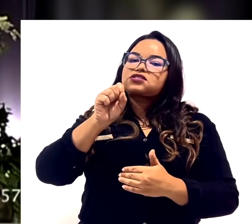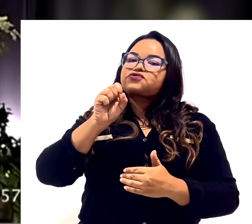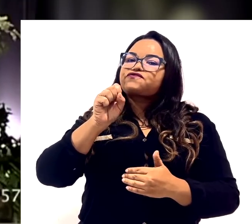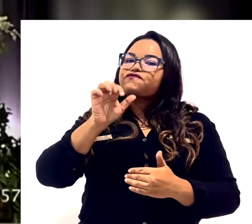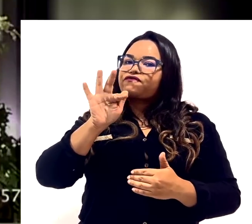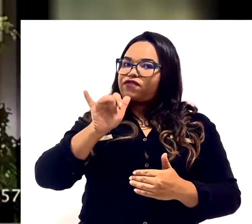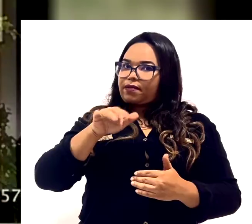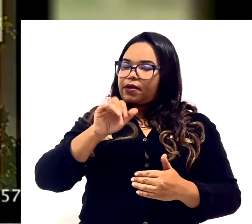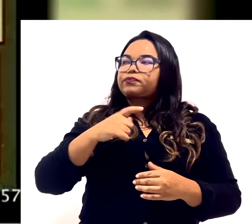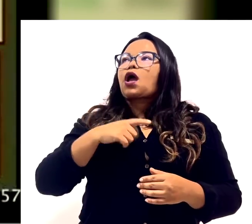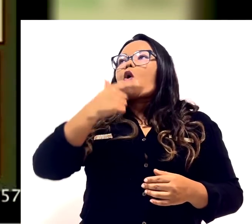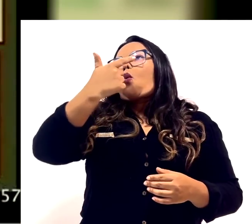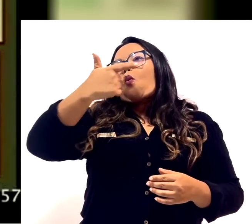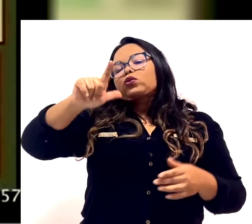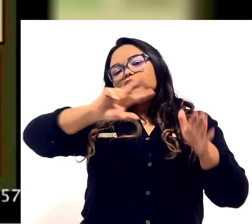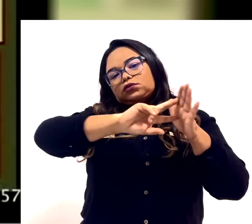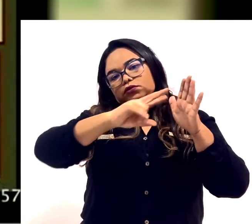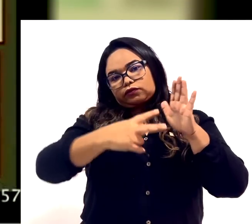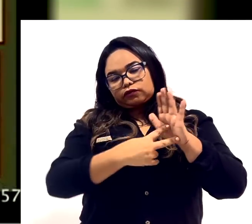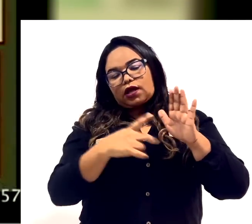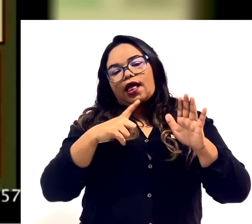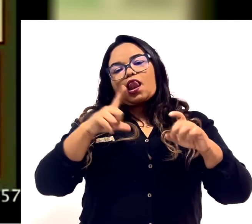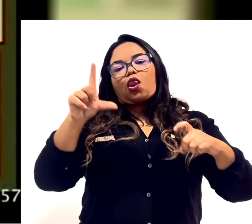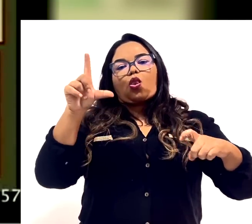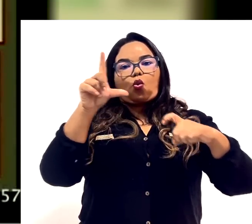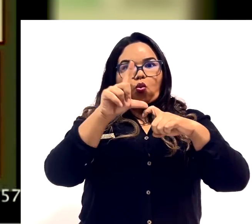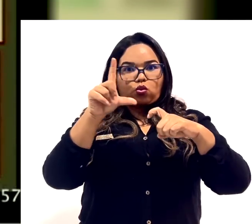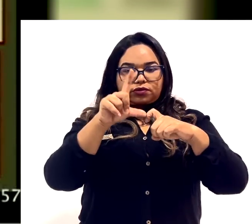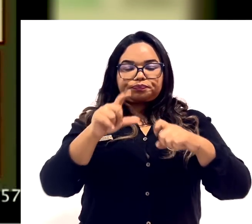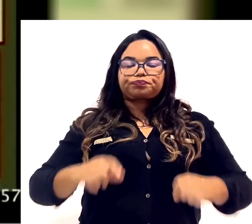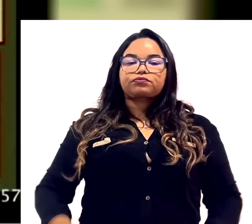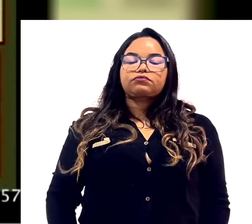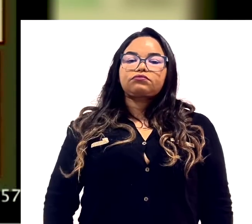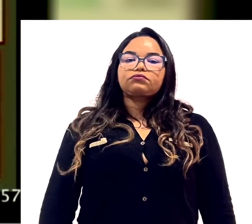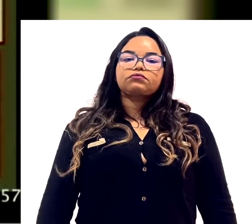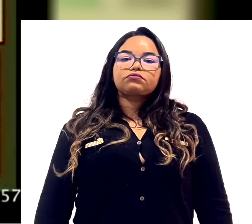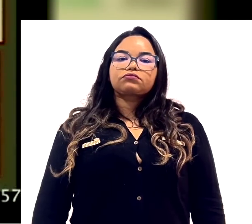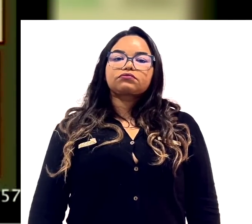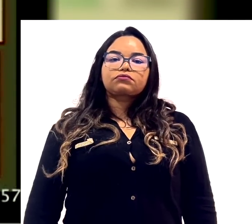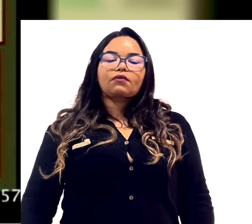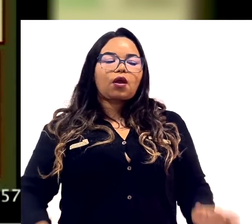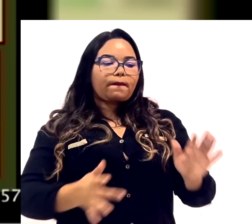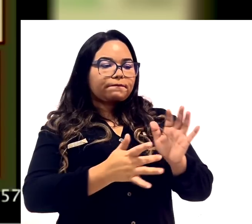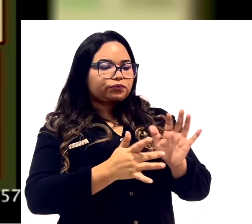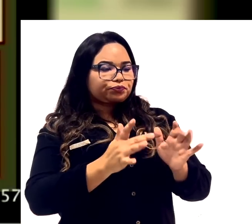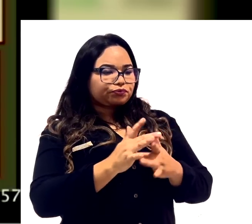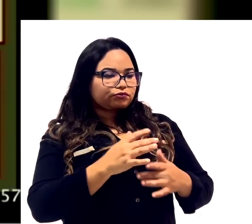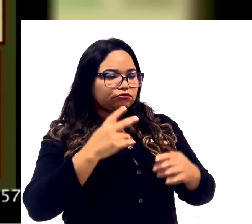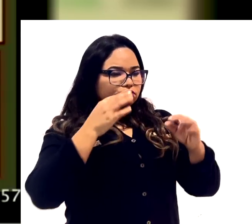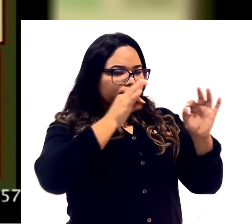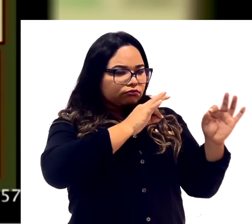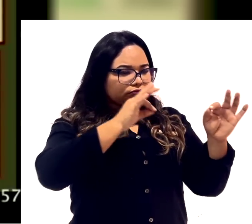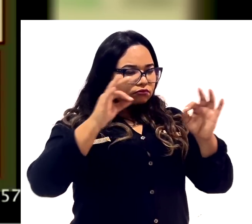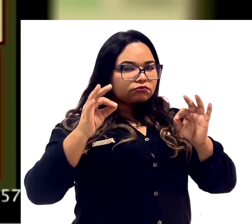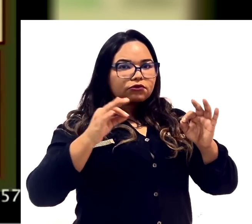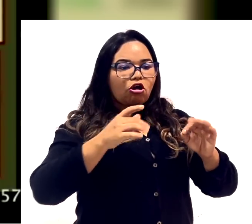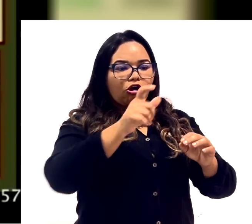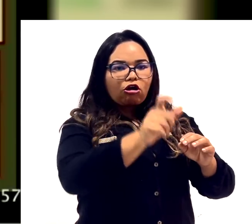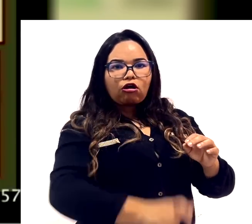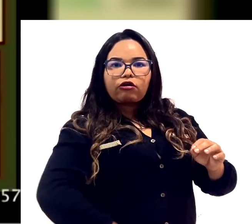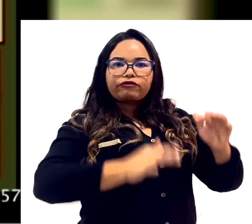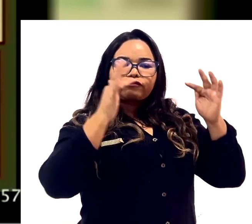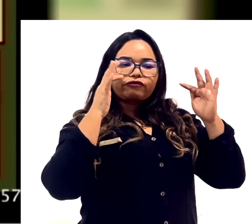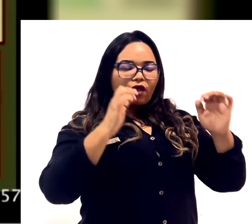Outra definição, encontramos em Lucas, que diz, vendo ele a fé dele, disse, homem, os teus pecados te